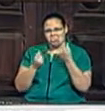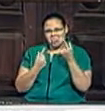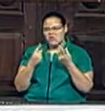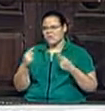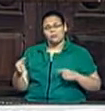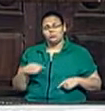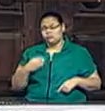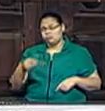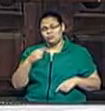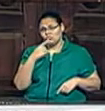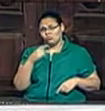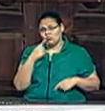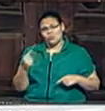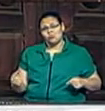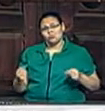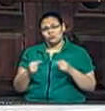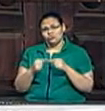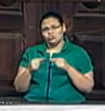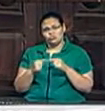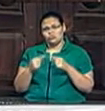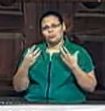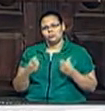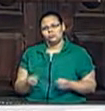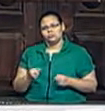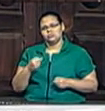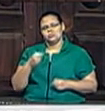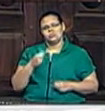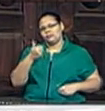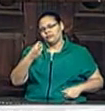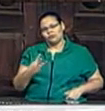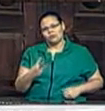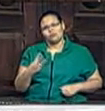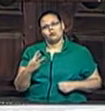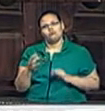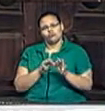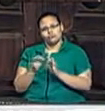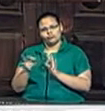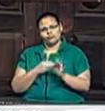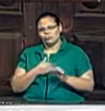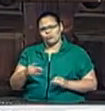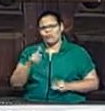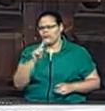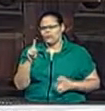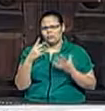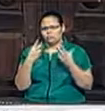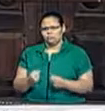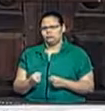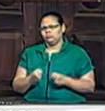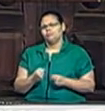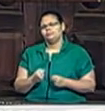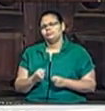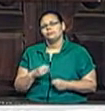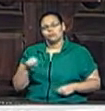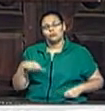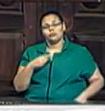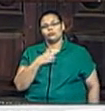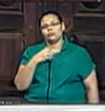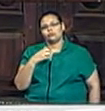serão alcançados, mesmo com a aprovação dos 13 projetos restantes? E eles não serão aprovados, pelo que nós sentimos